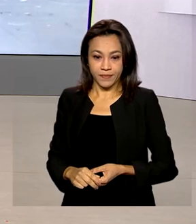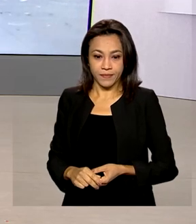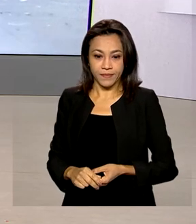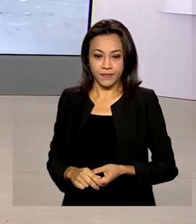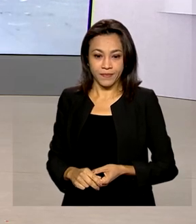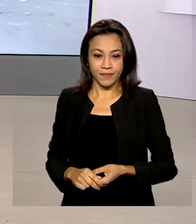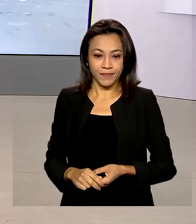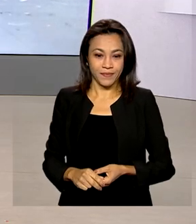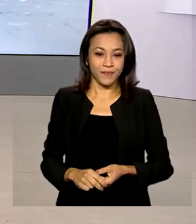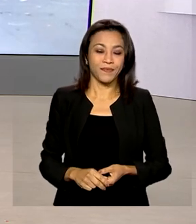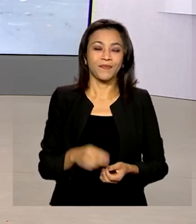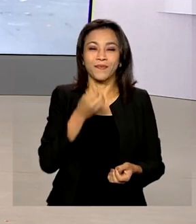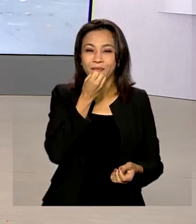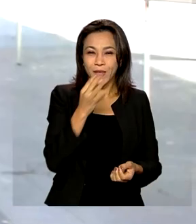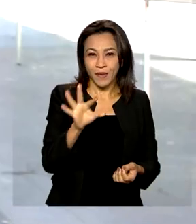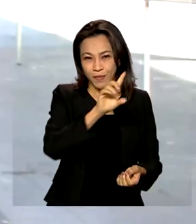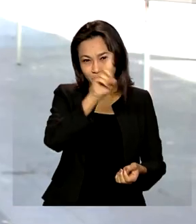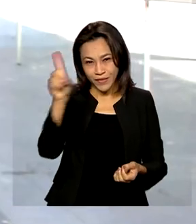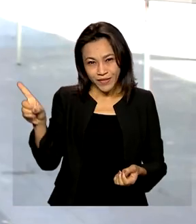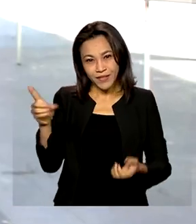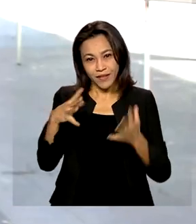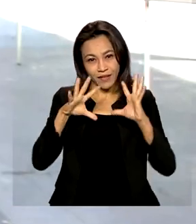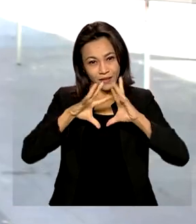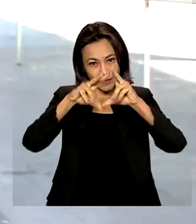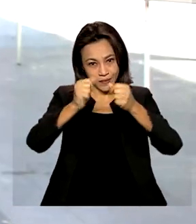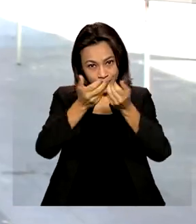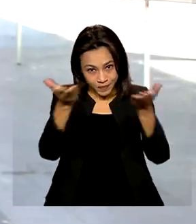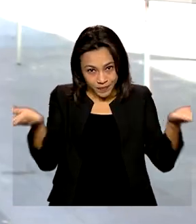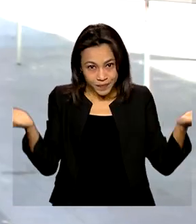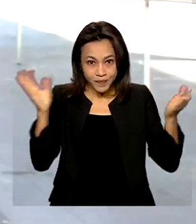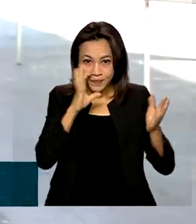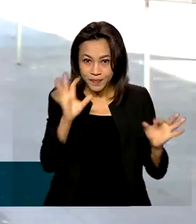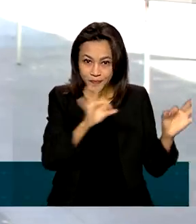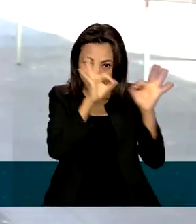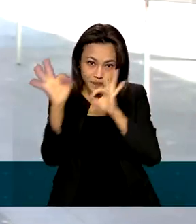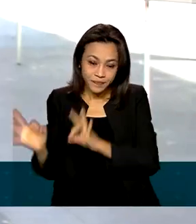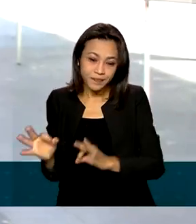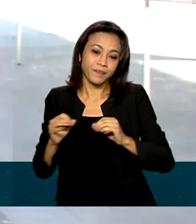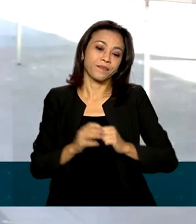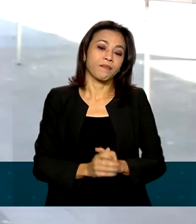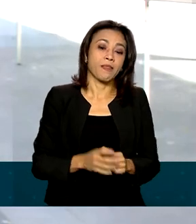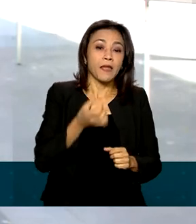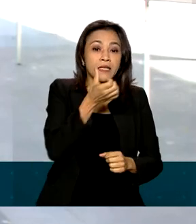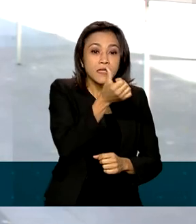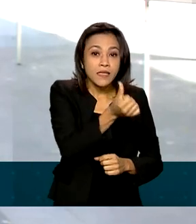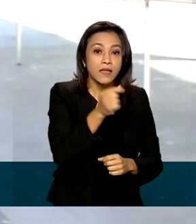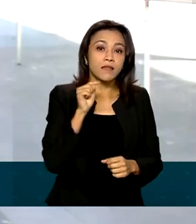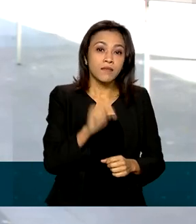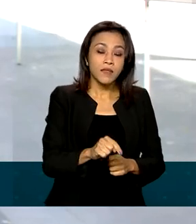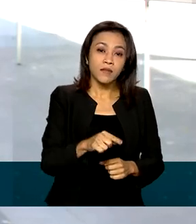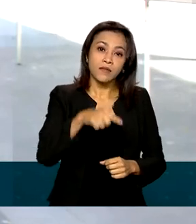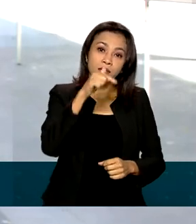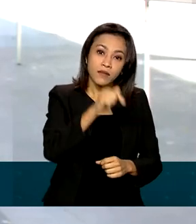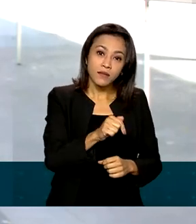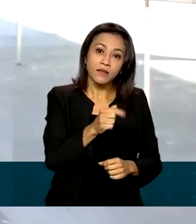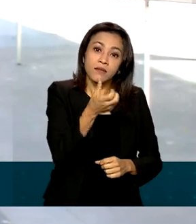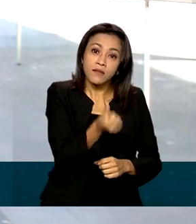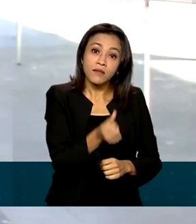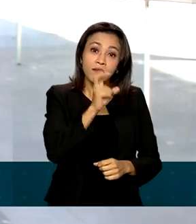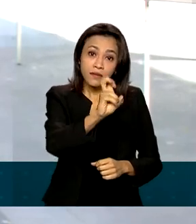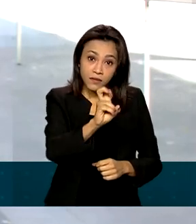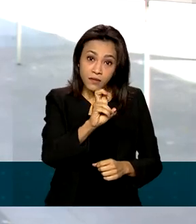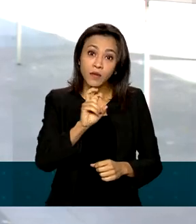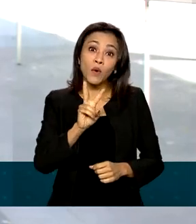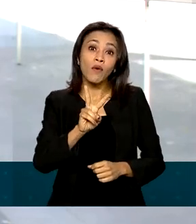Bom dia, Mara. Bom dia a todos que nos acompanham nesta manhã. Olha, são 6.765 vagas para a